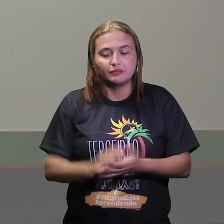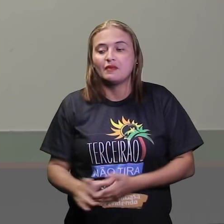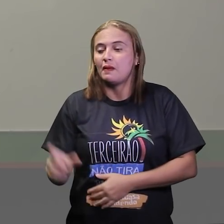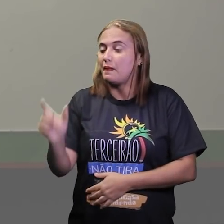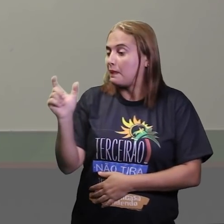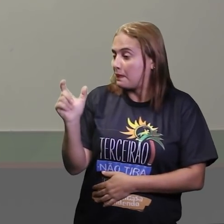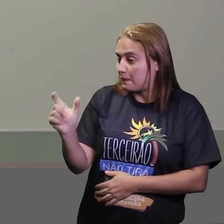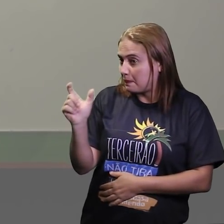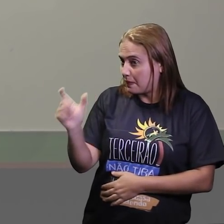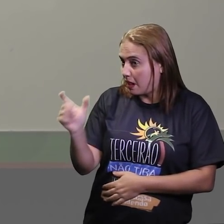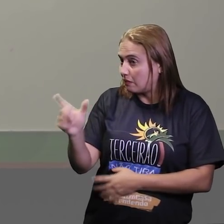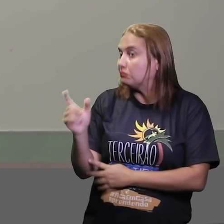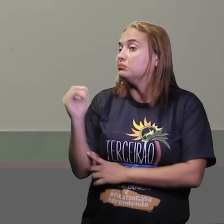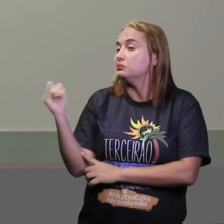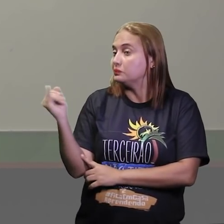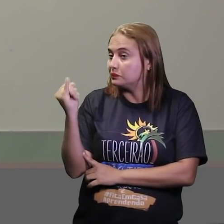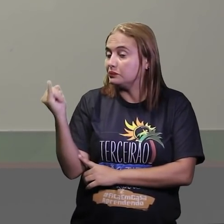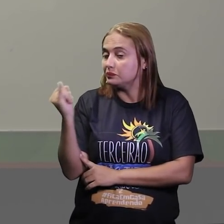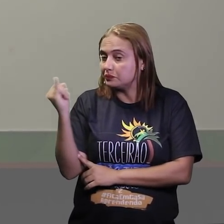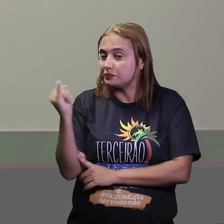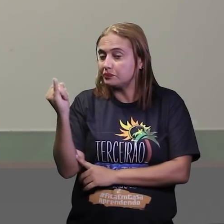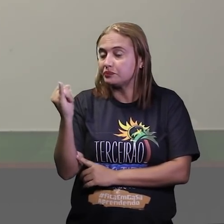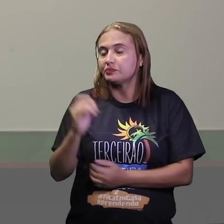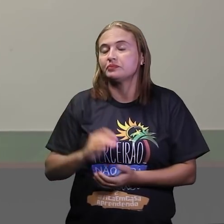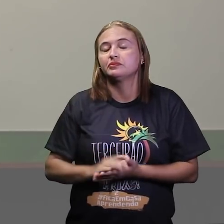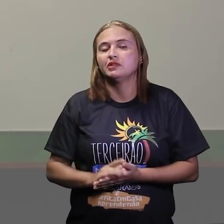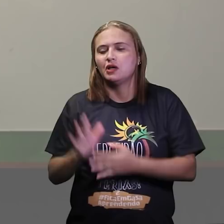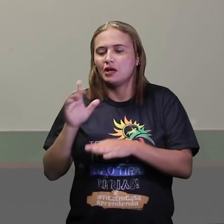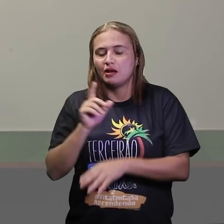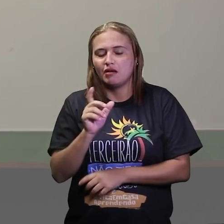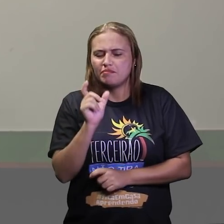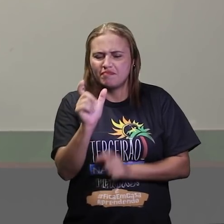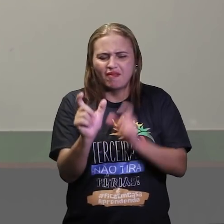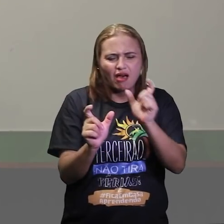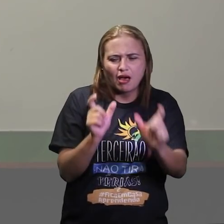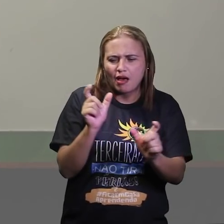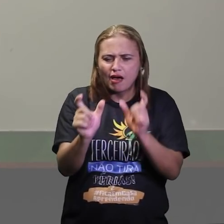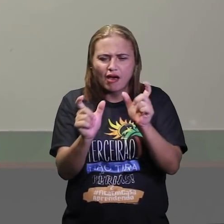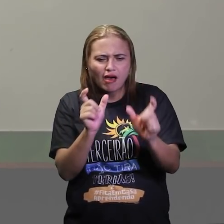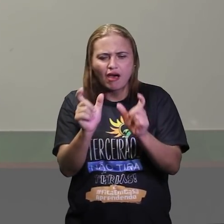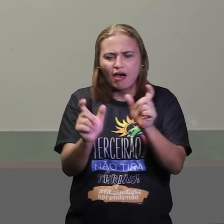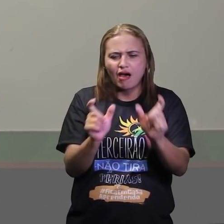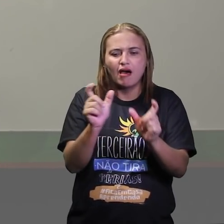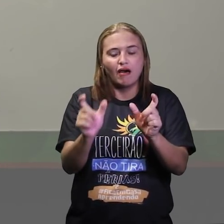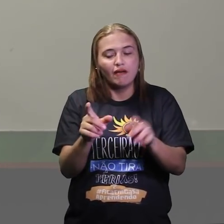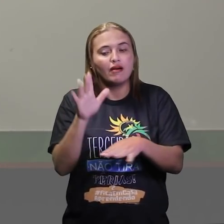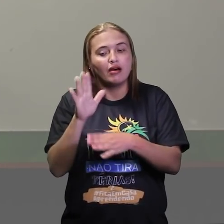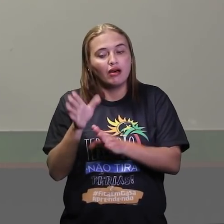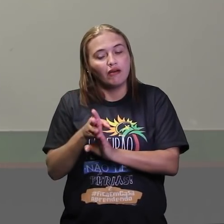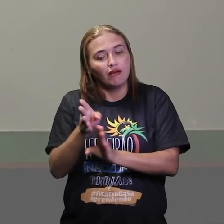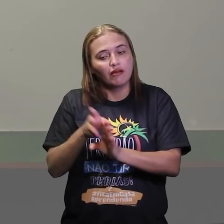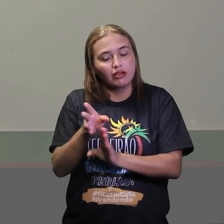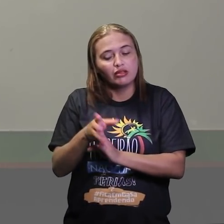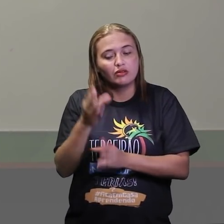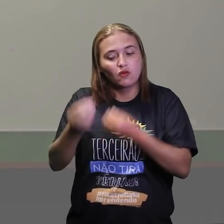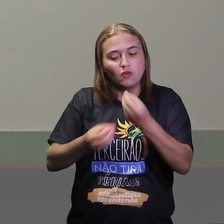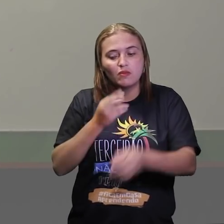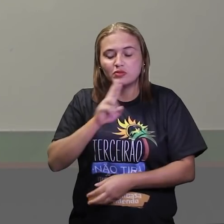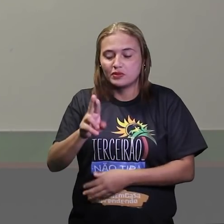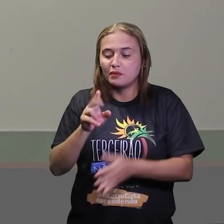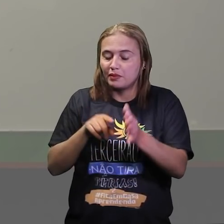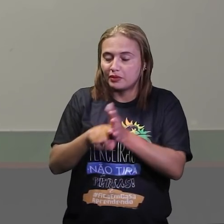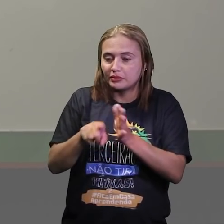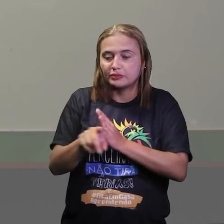têm poder. Essas aqui resolvem questões, tá? Então, guerra de todos contra todos,